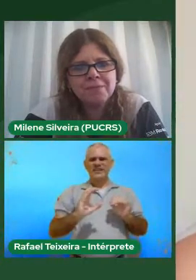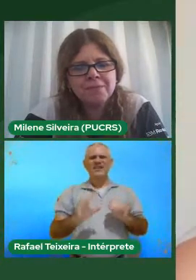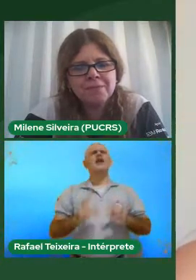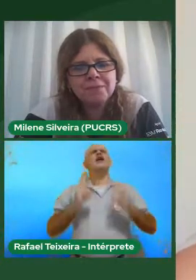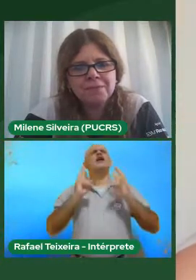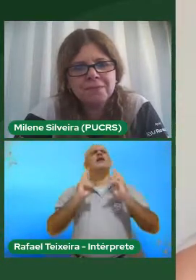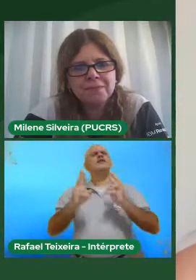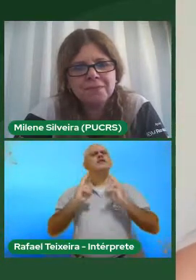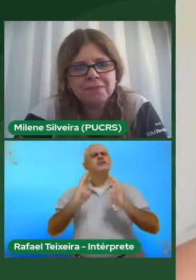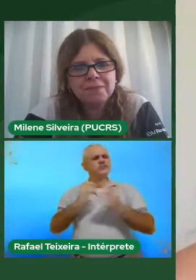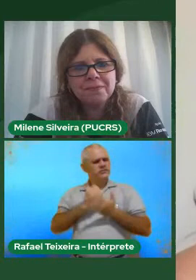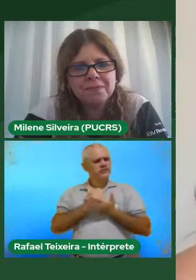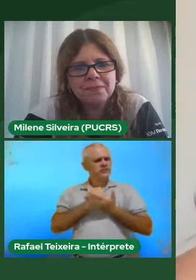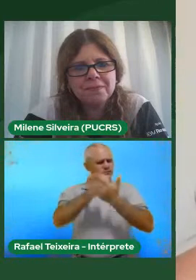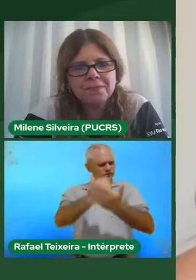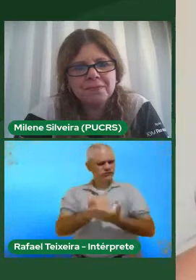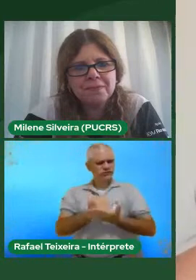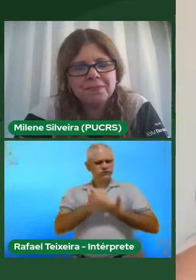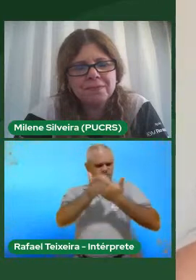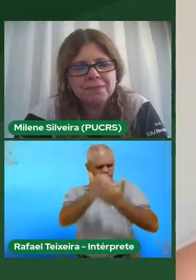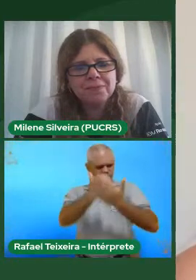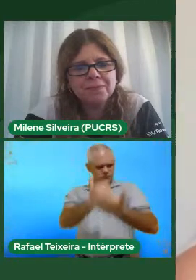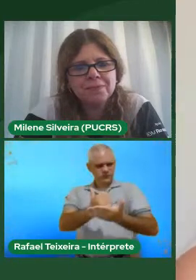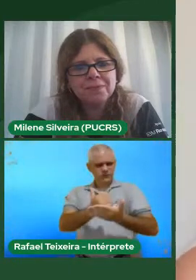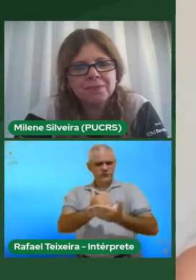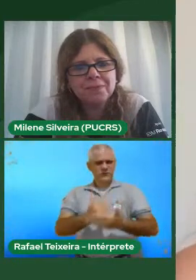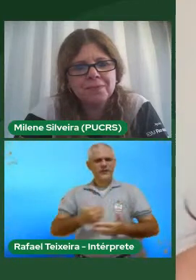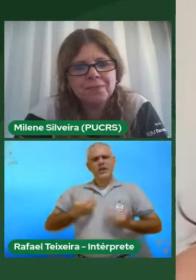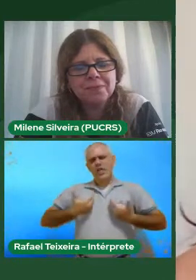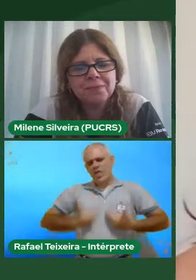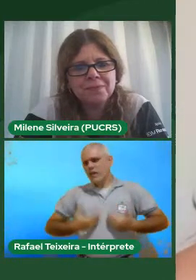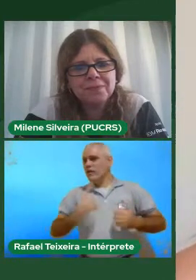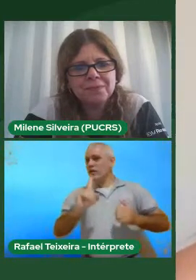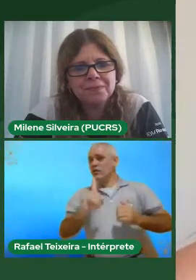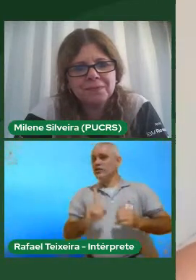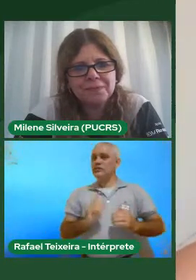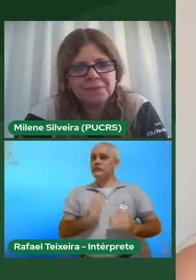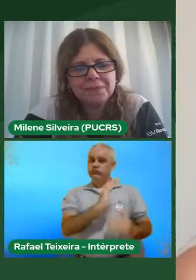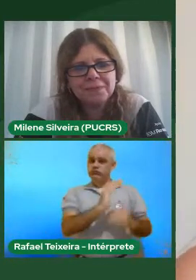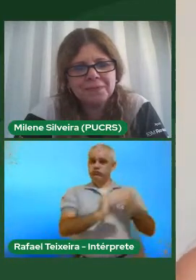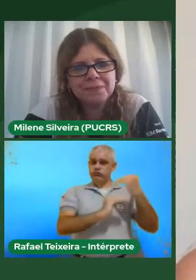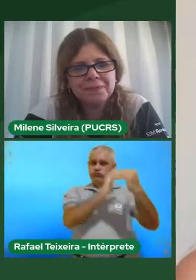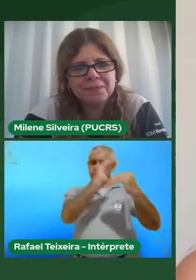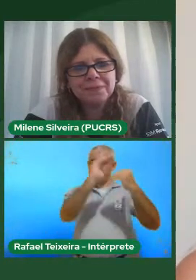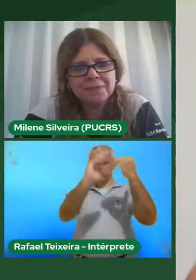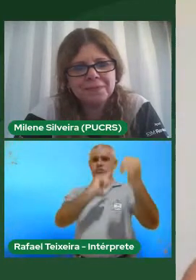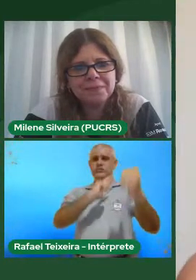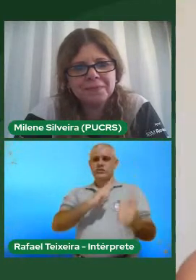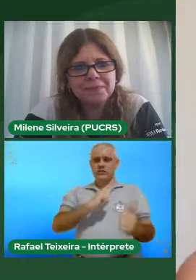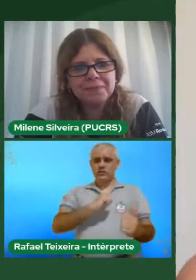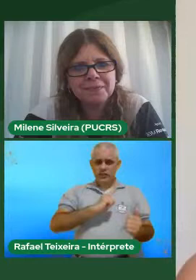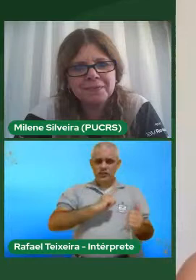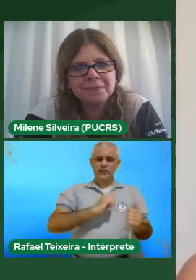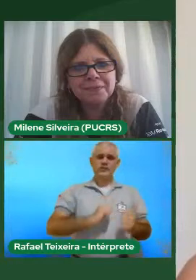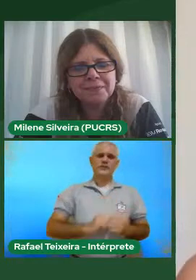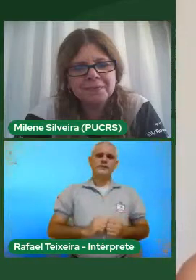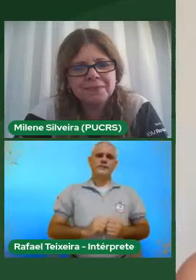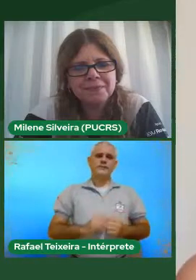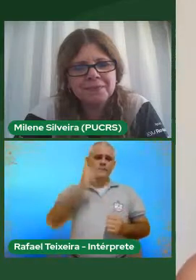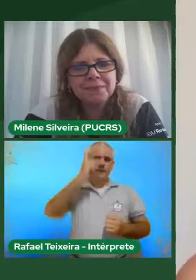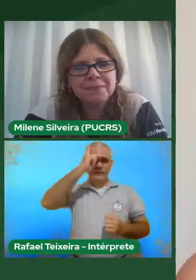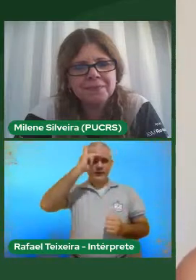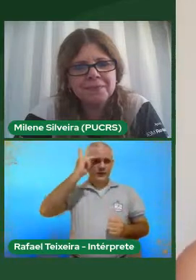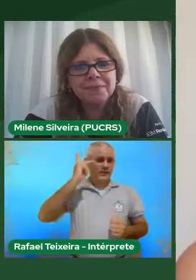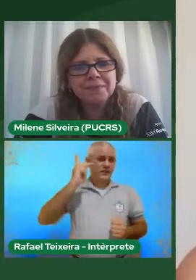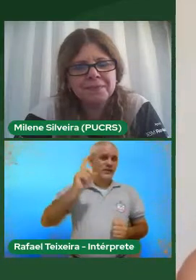incansável ao longo dos anos, tendo como objetivo o crescimento e o fortalecimento da nossa comunidade. Alguém exercendo